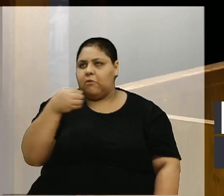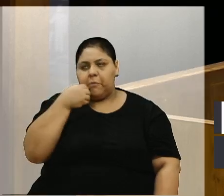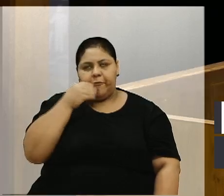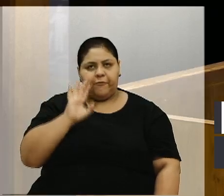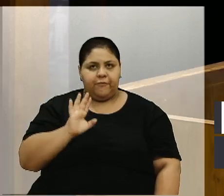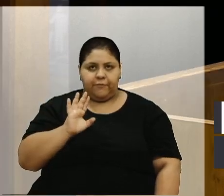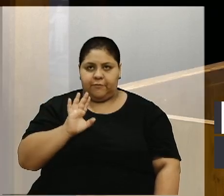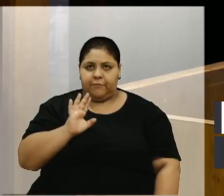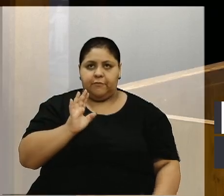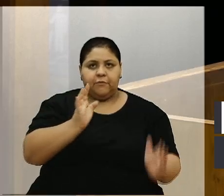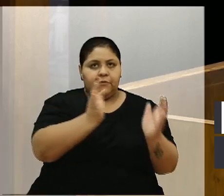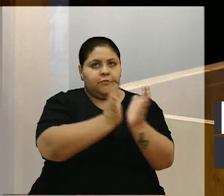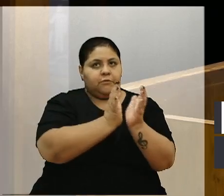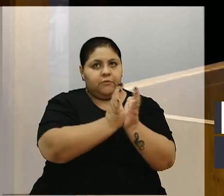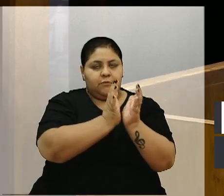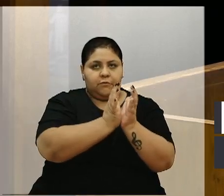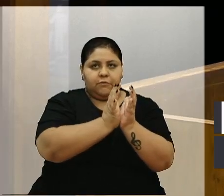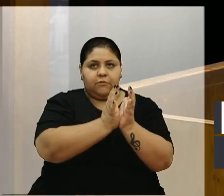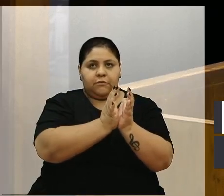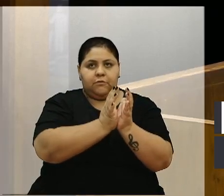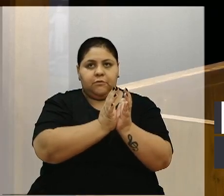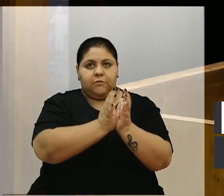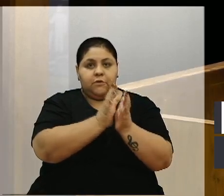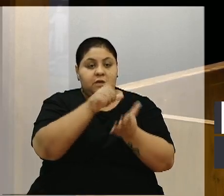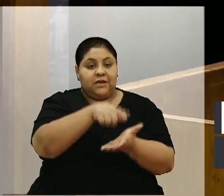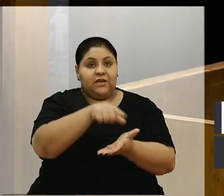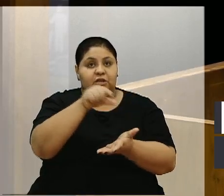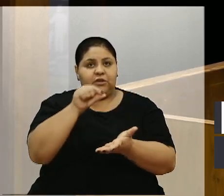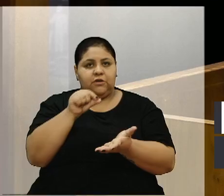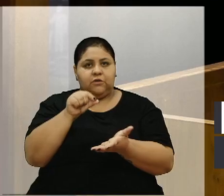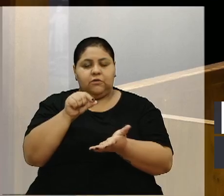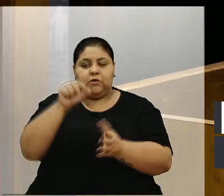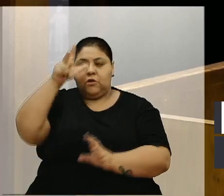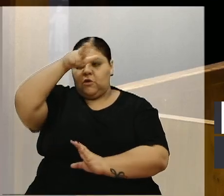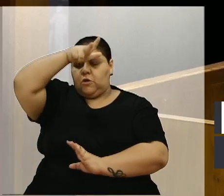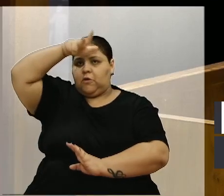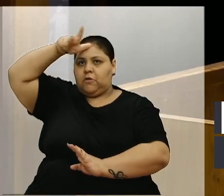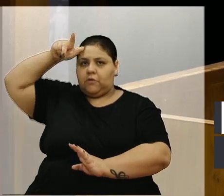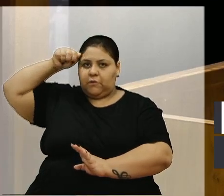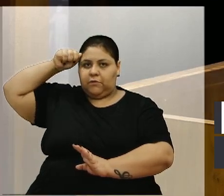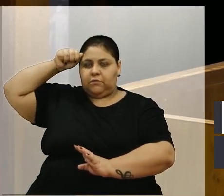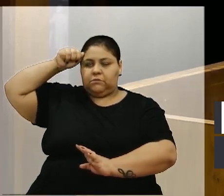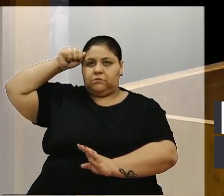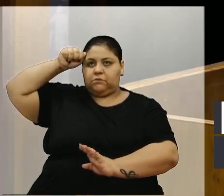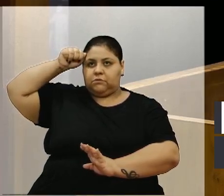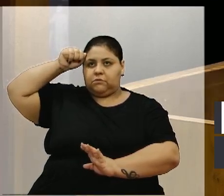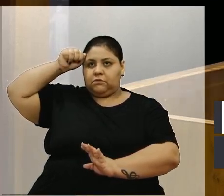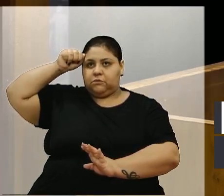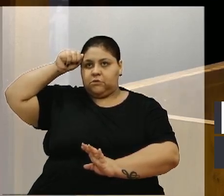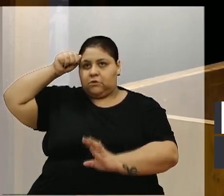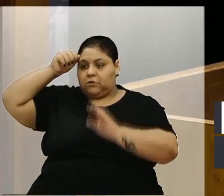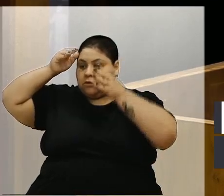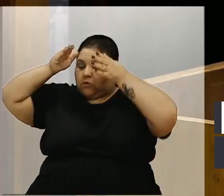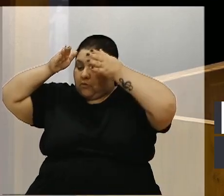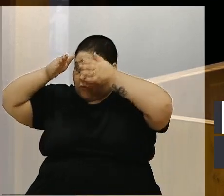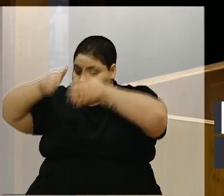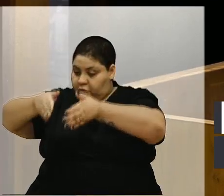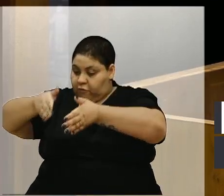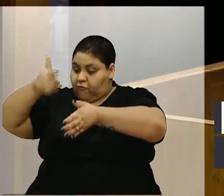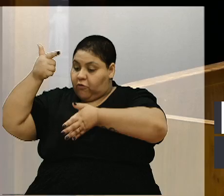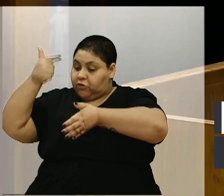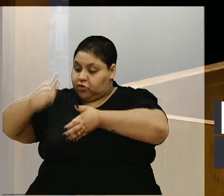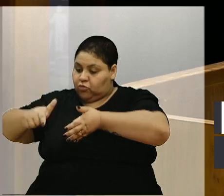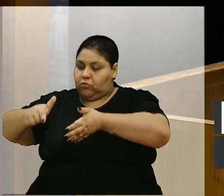logicamente, de um colega pré-candidato, e o prefeito que se centraliza mais uma